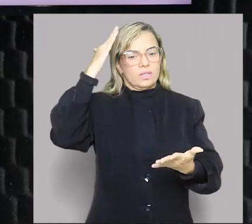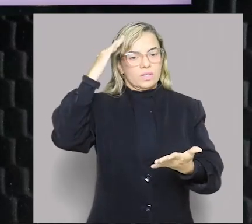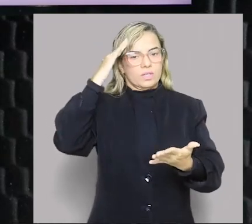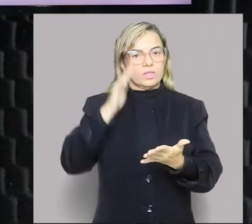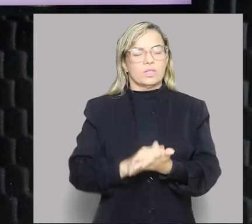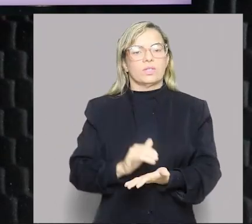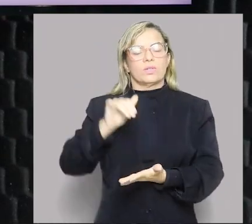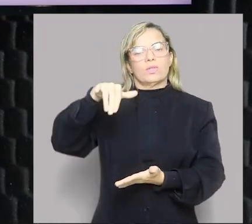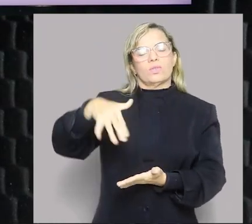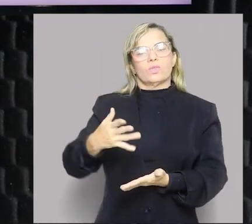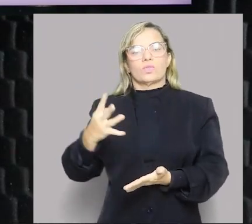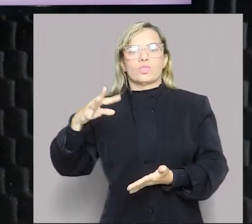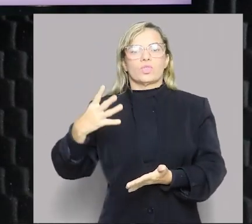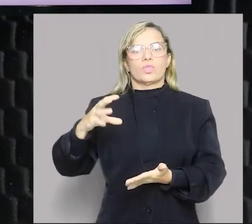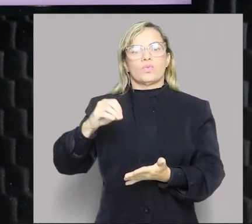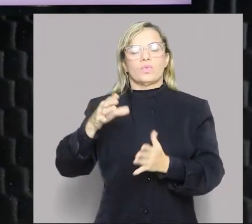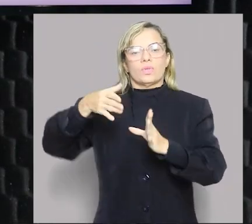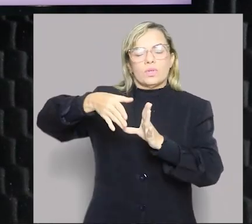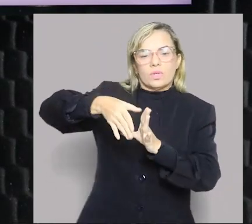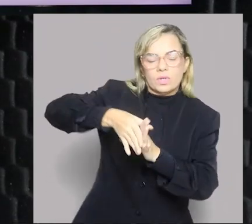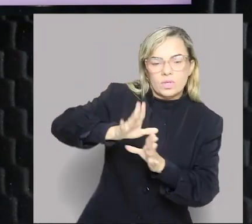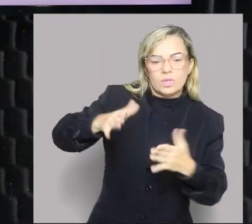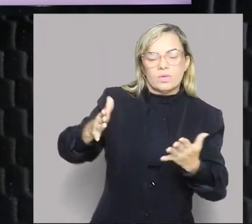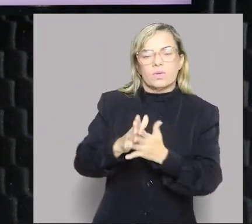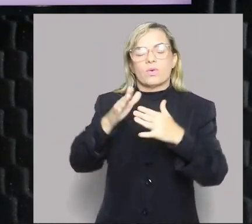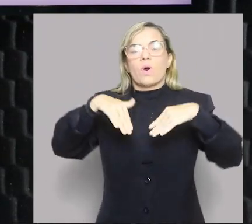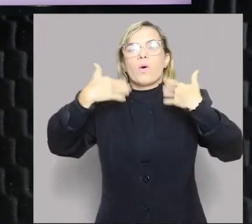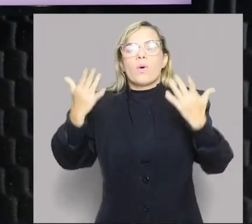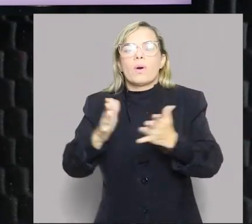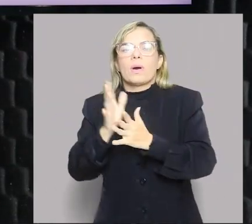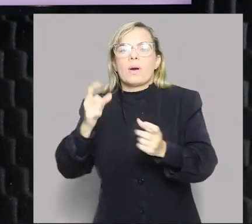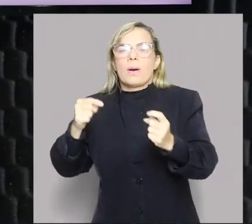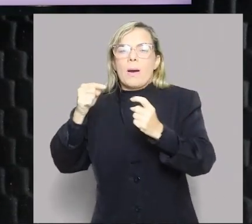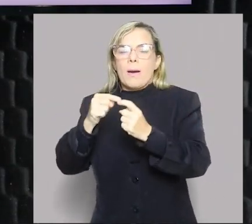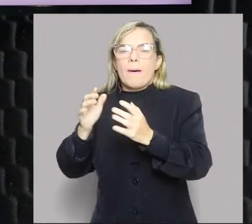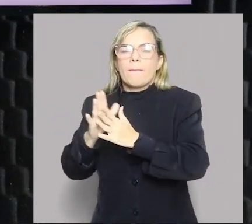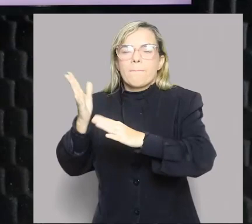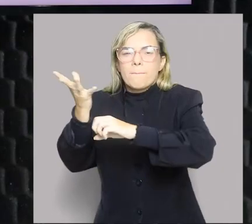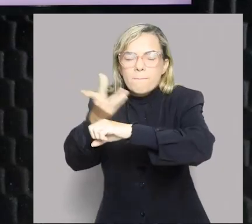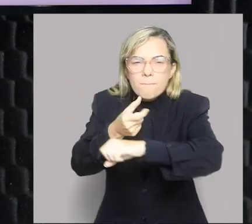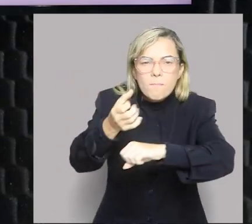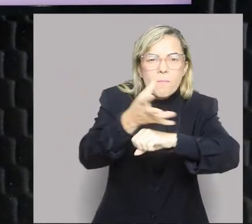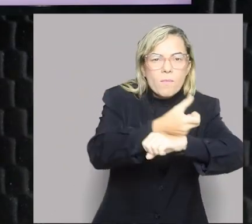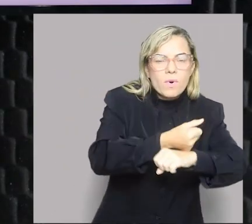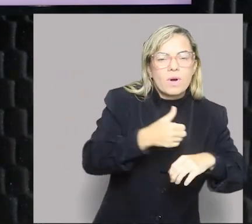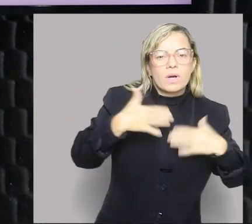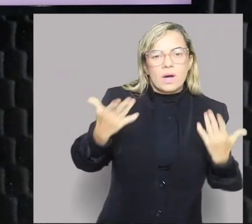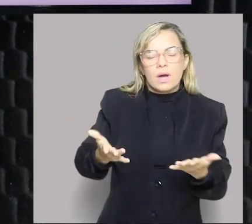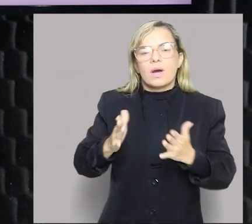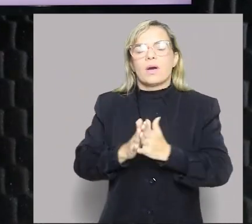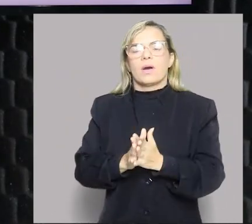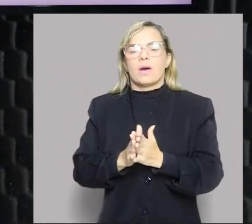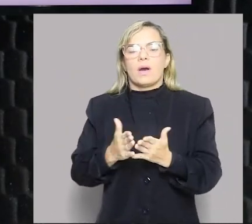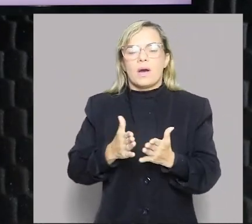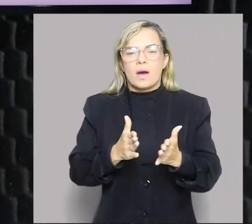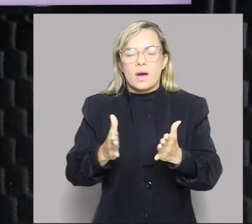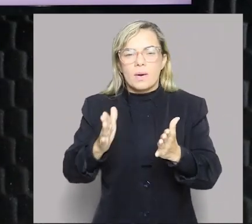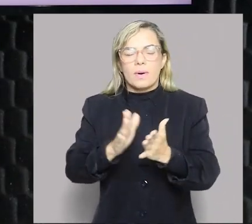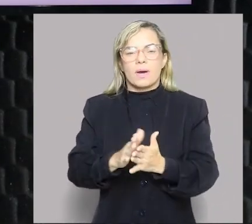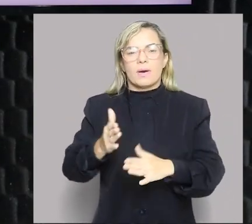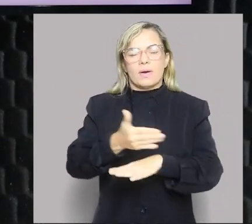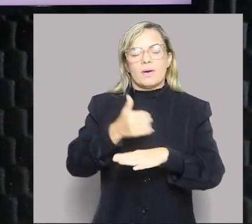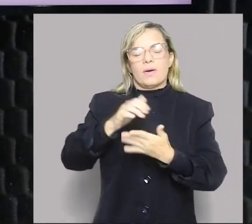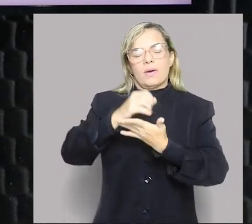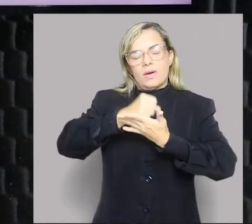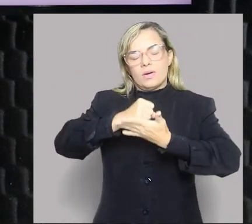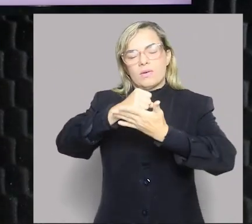injuntivo. Se ele é um texto injuntivo, qual é o objetivo? Convencer, persuadir, orientar. Então, isso já vai me